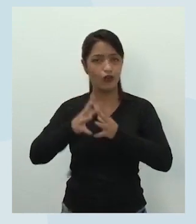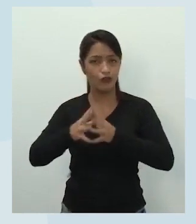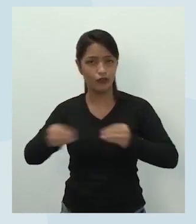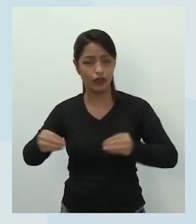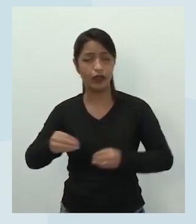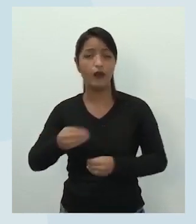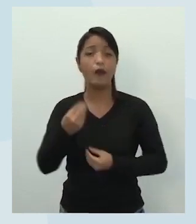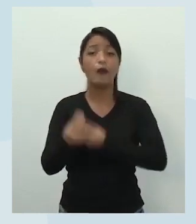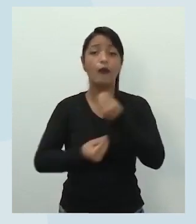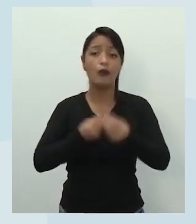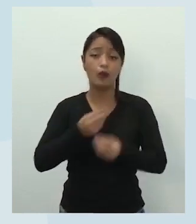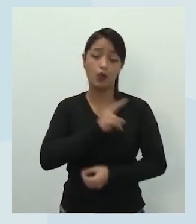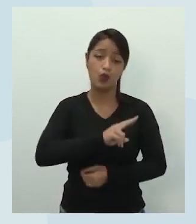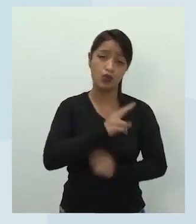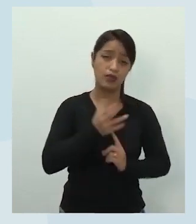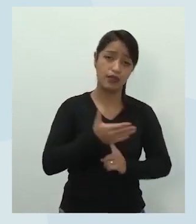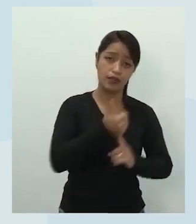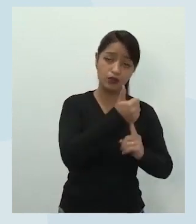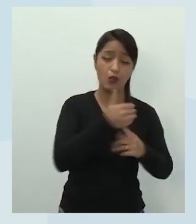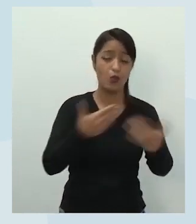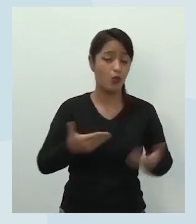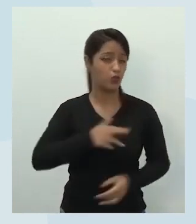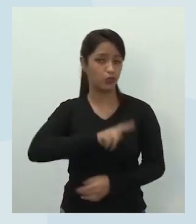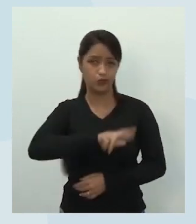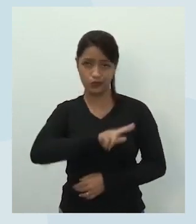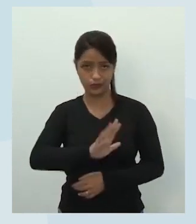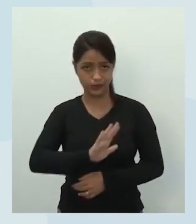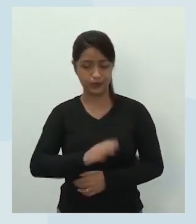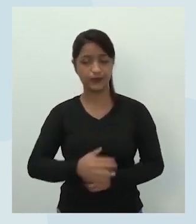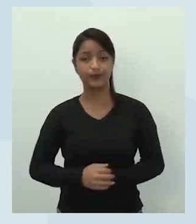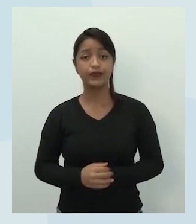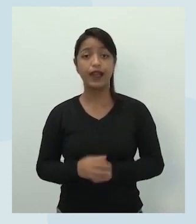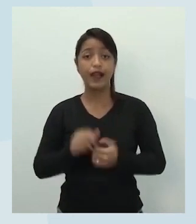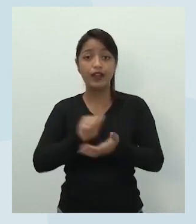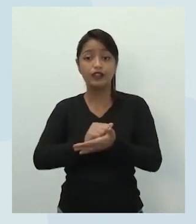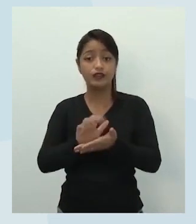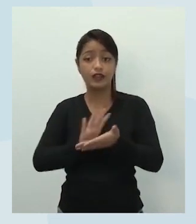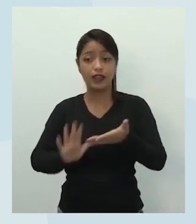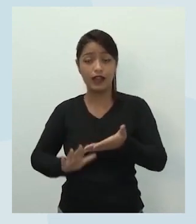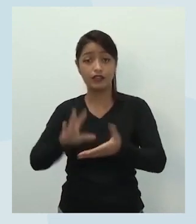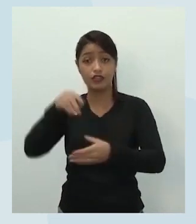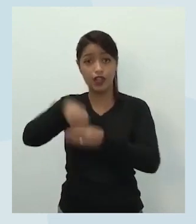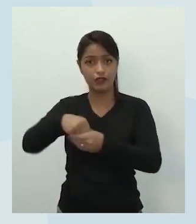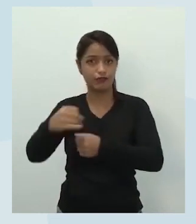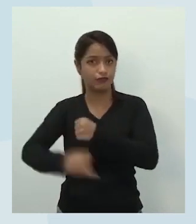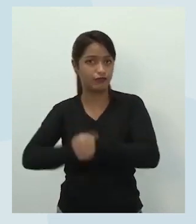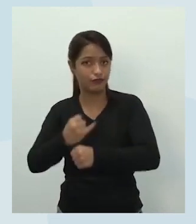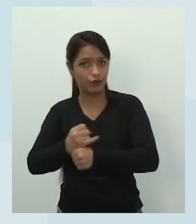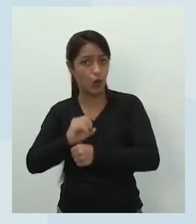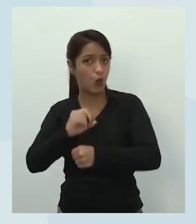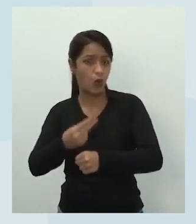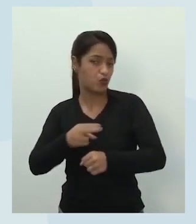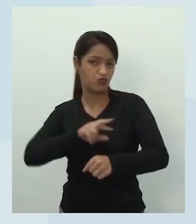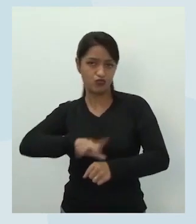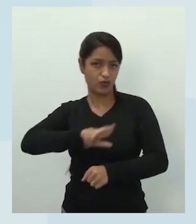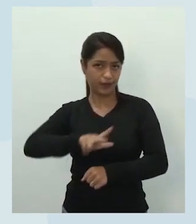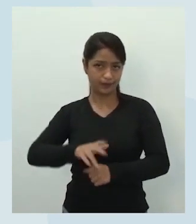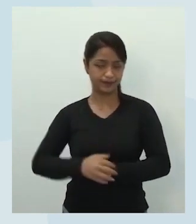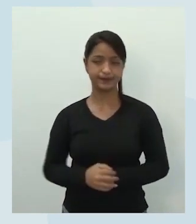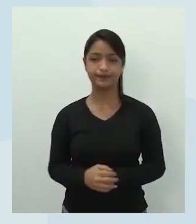as tecnologias digitais, atividade plugada ou desplugada. Temos